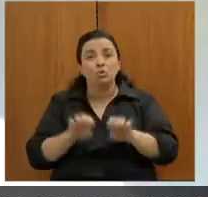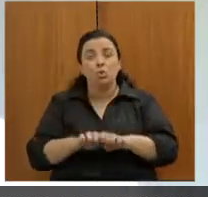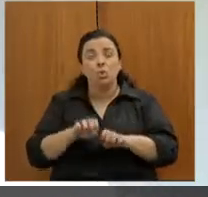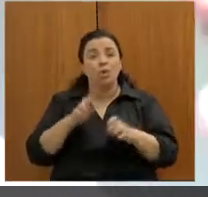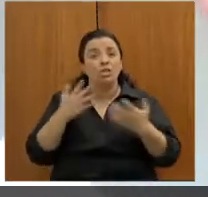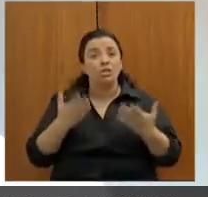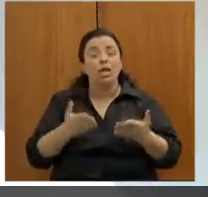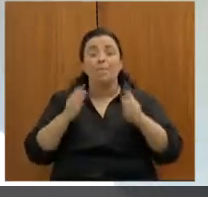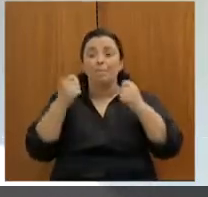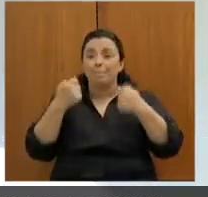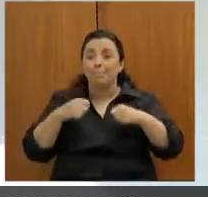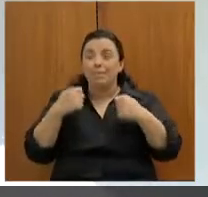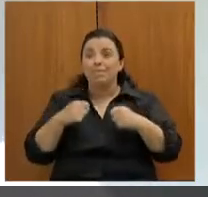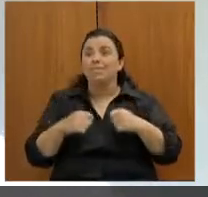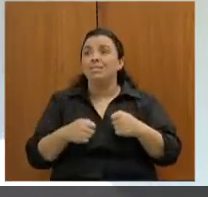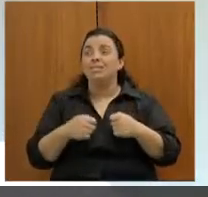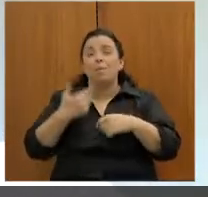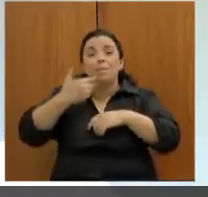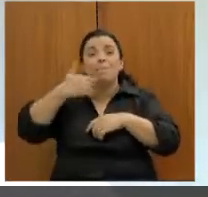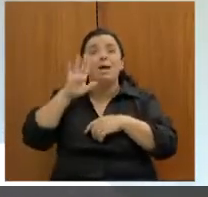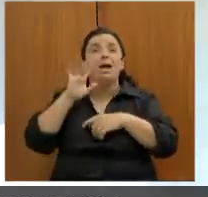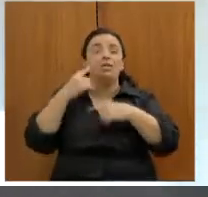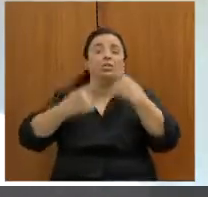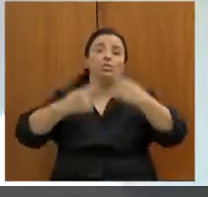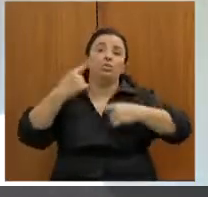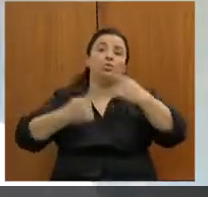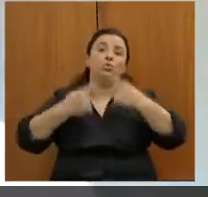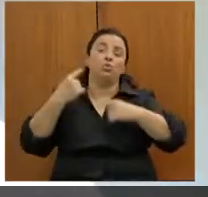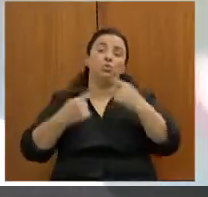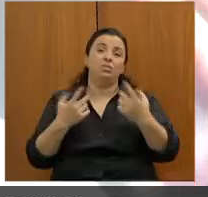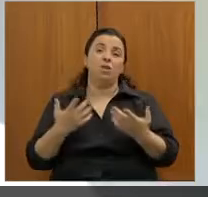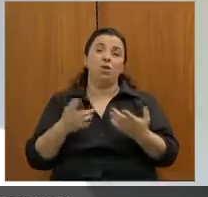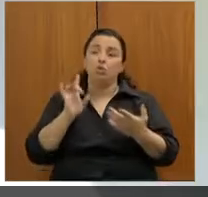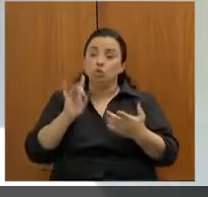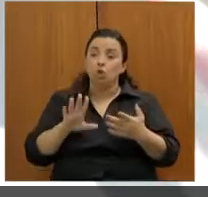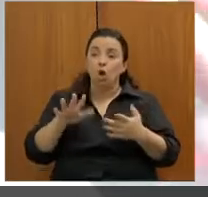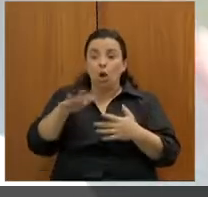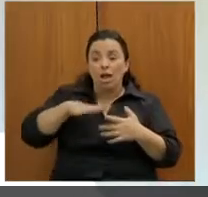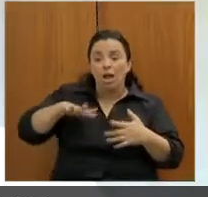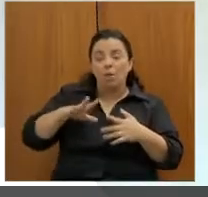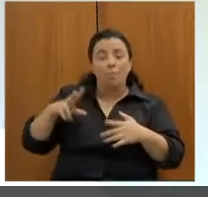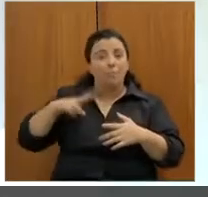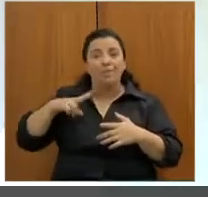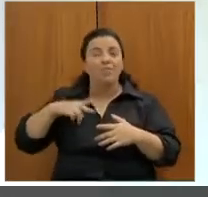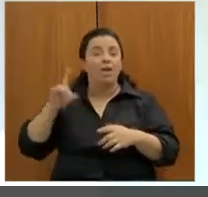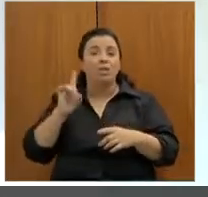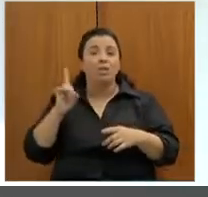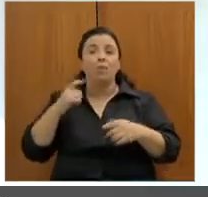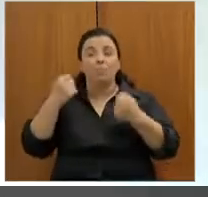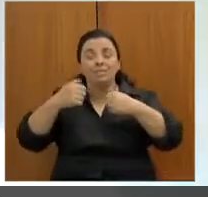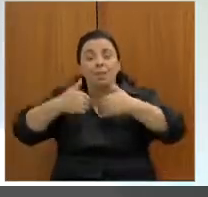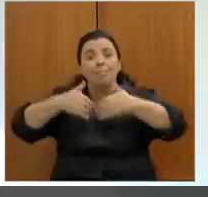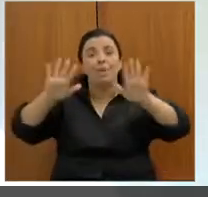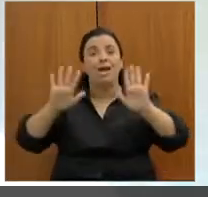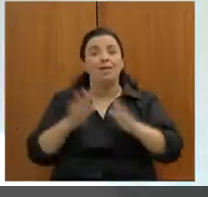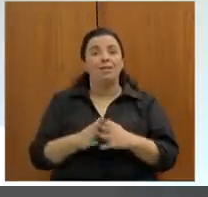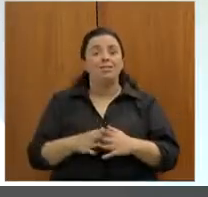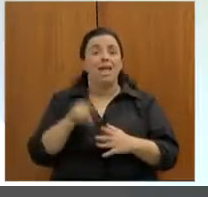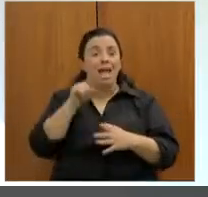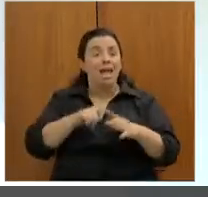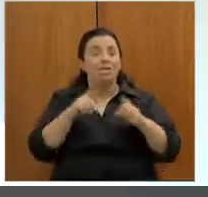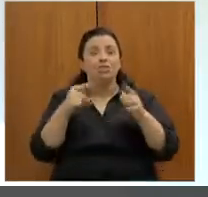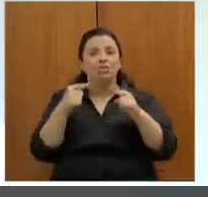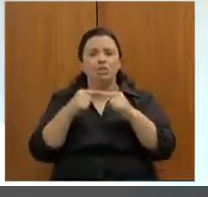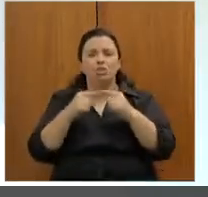das do temas do campo privado porque é uma estrutura que nos mandei fora eu mandei